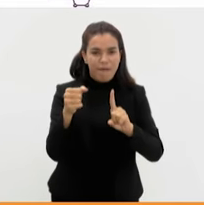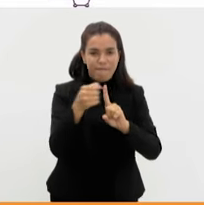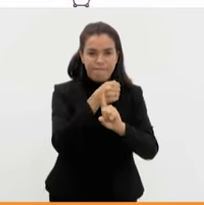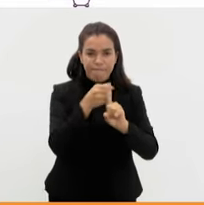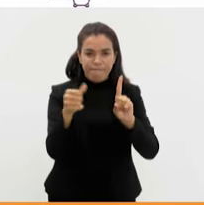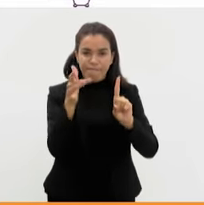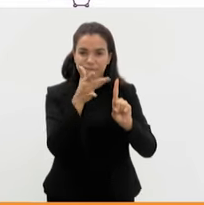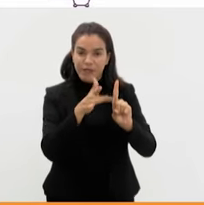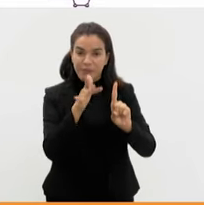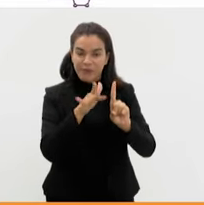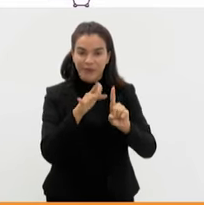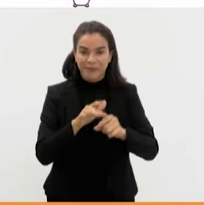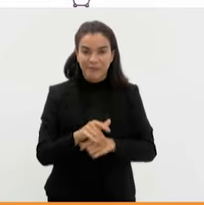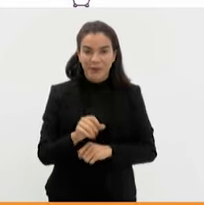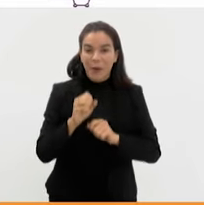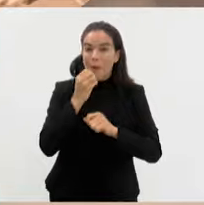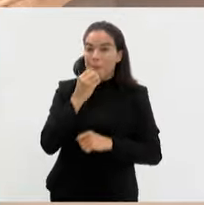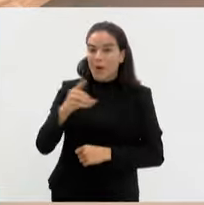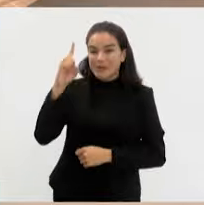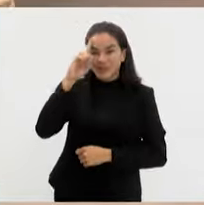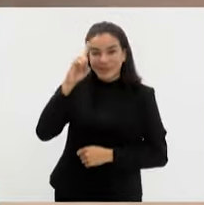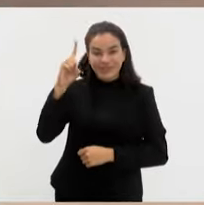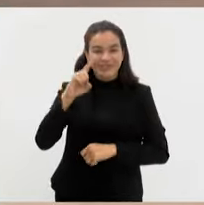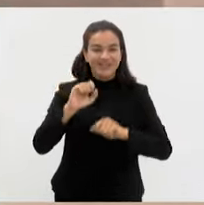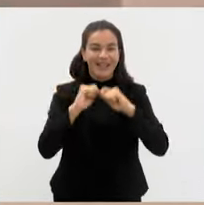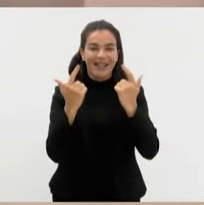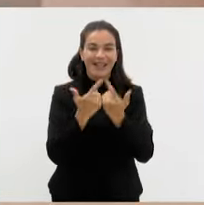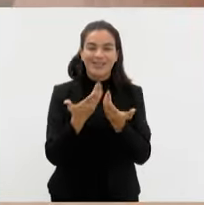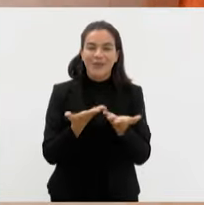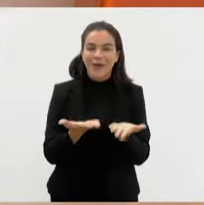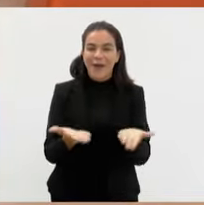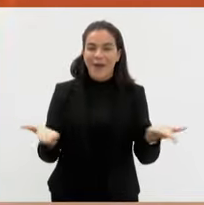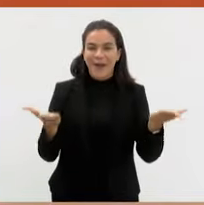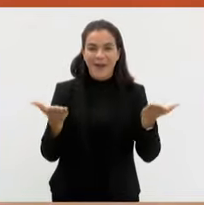violência. O Bom Dia Alerj está começando agora.